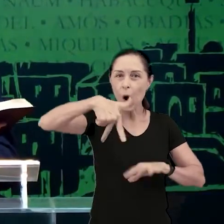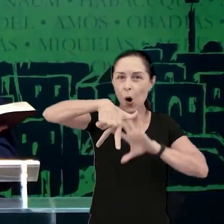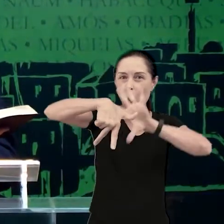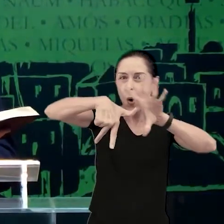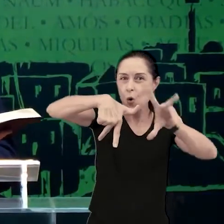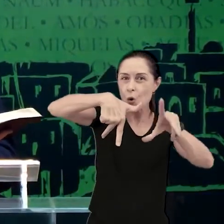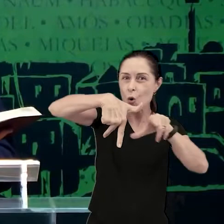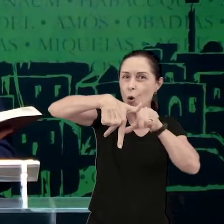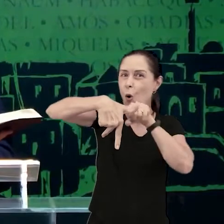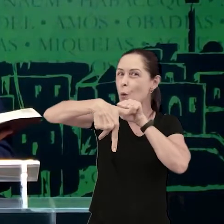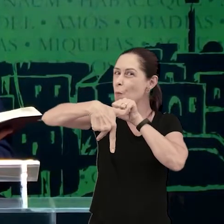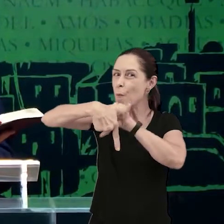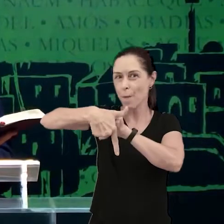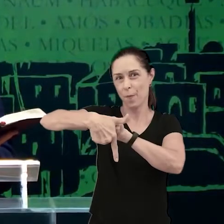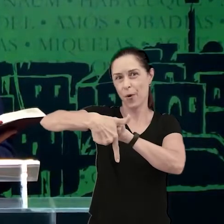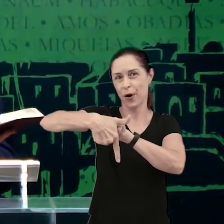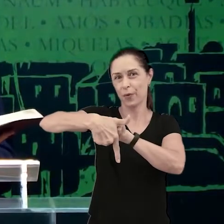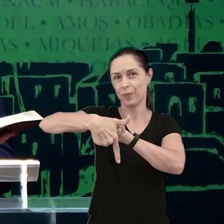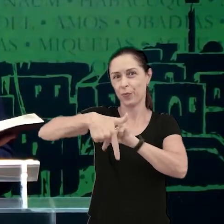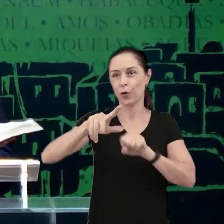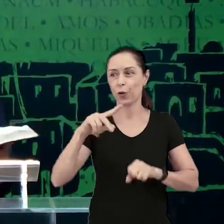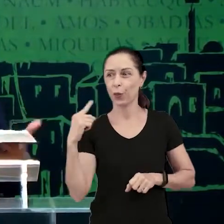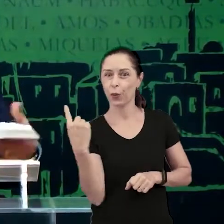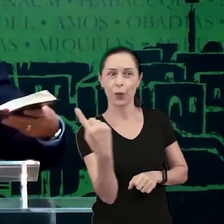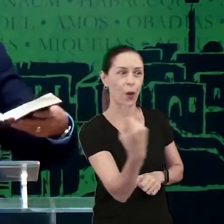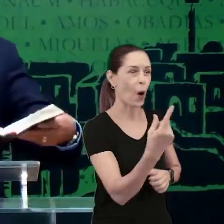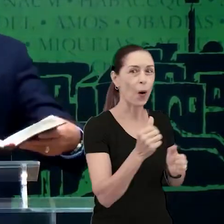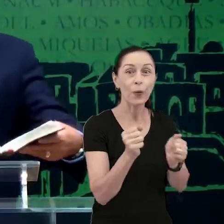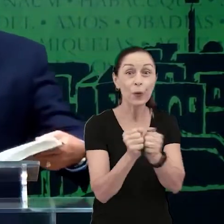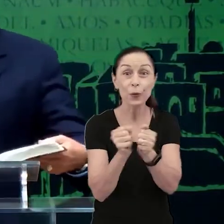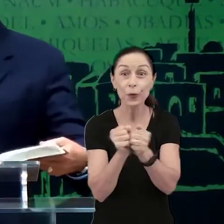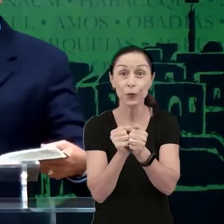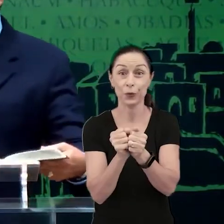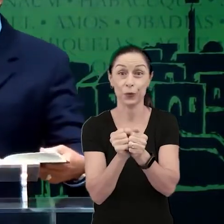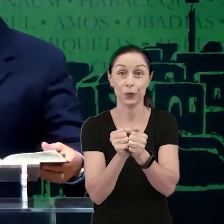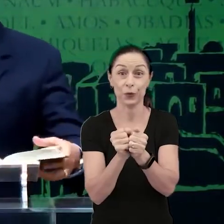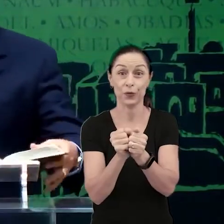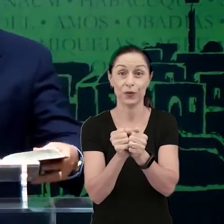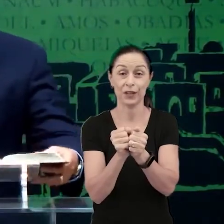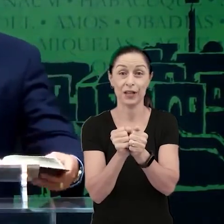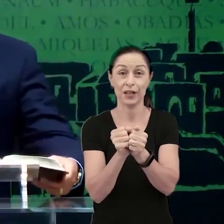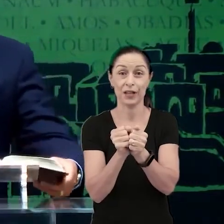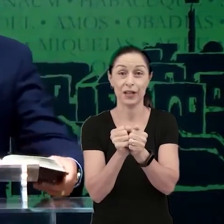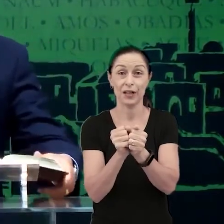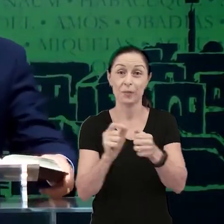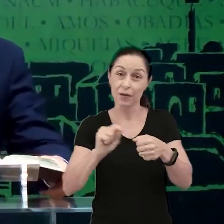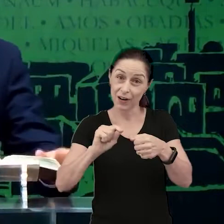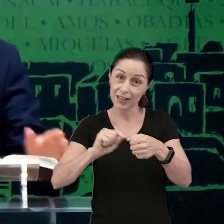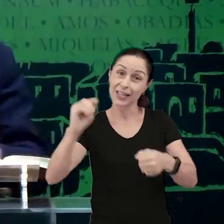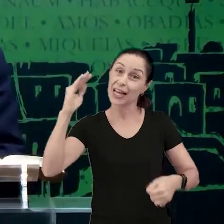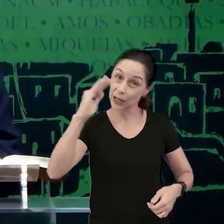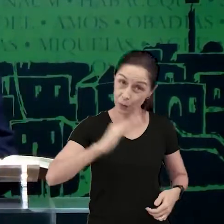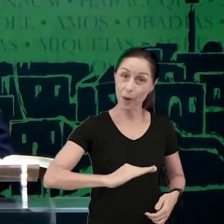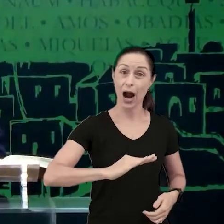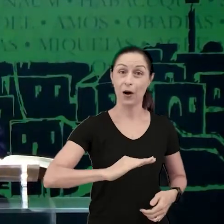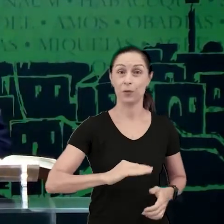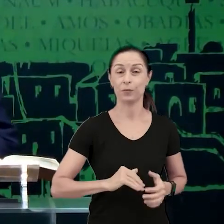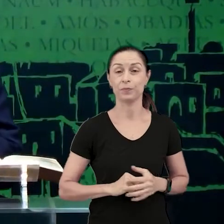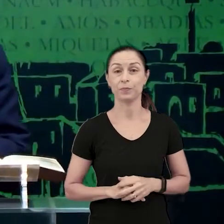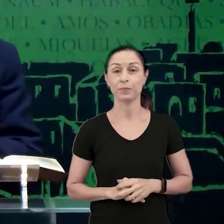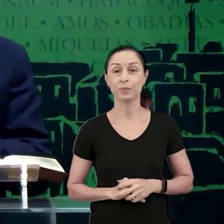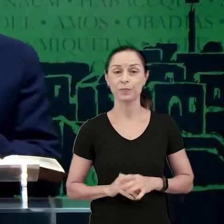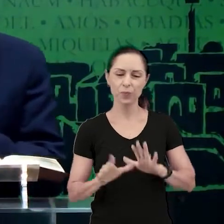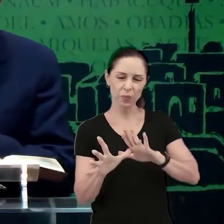eles juntamente urdem a trama. É o Estado aparelhado para a violência, para a corrupção,